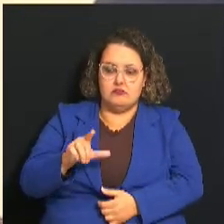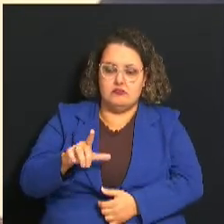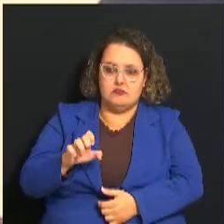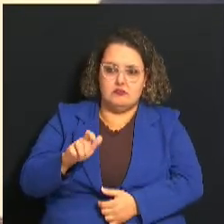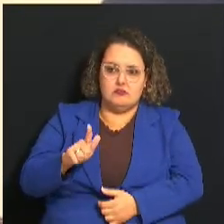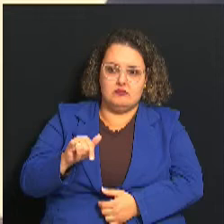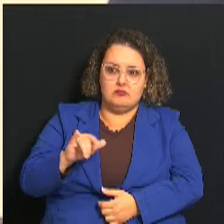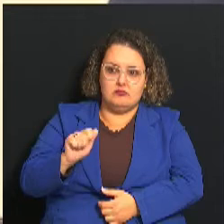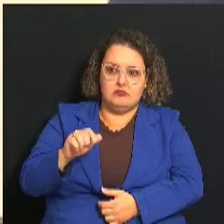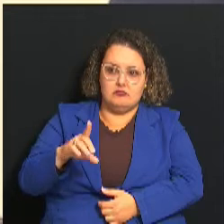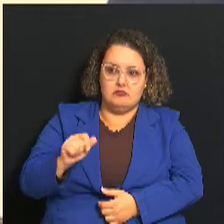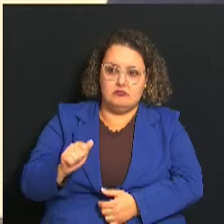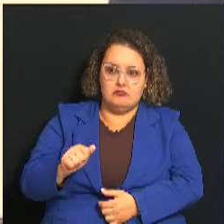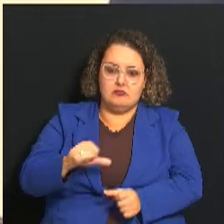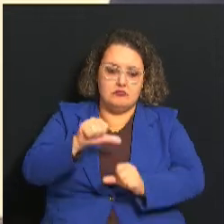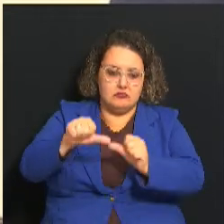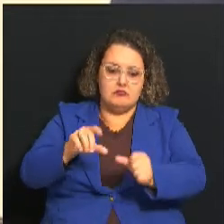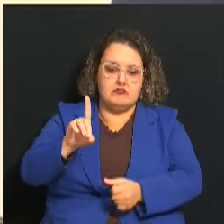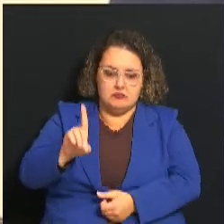de direção.